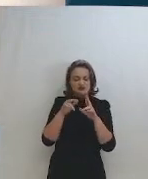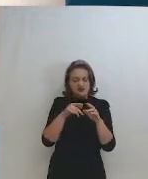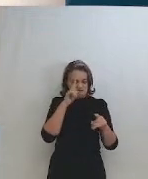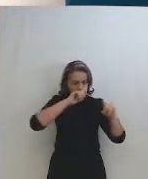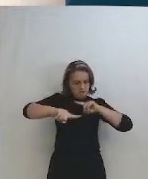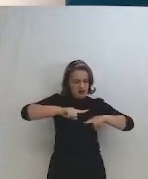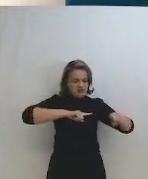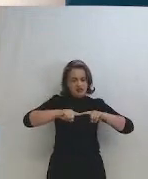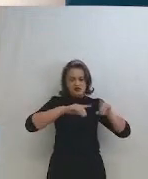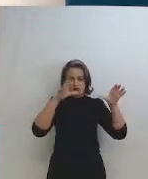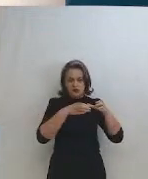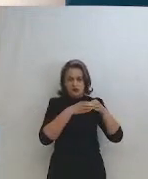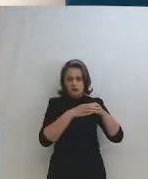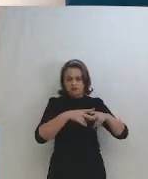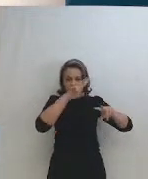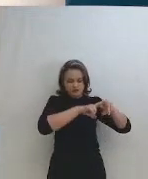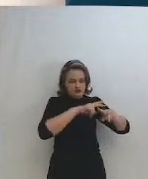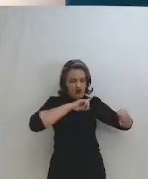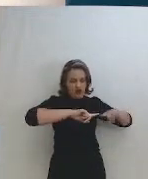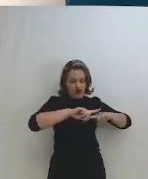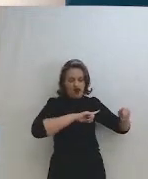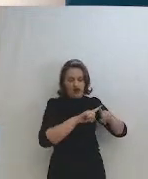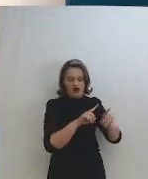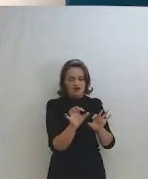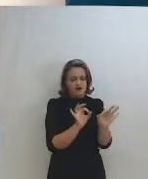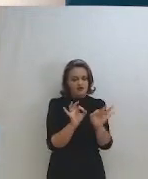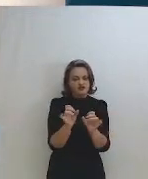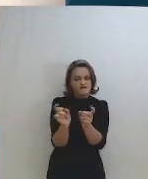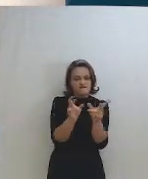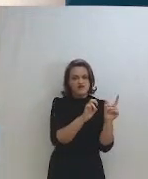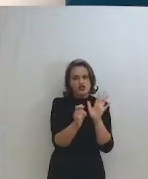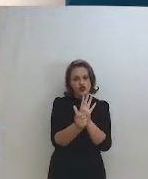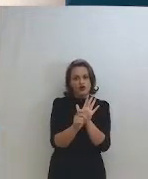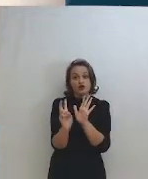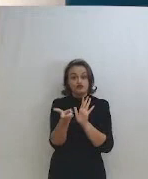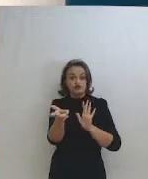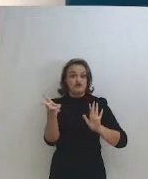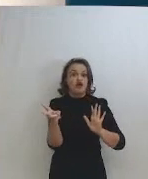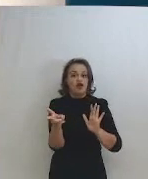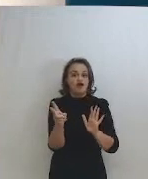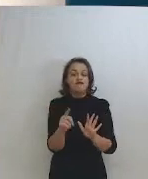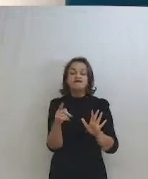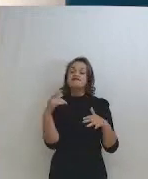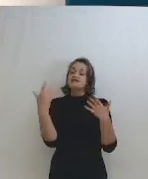e realização do tráfico de drogas. E nesse processo especificamente,